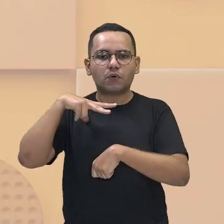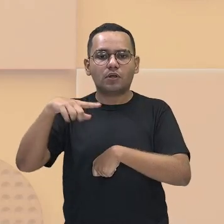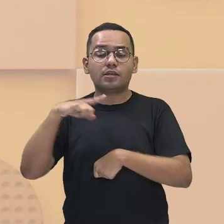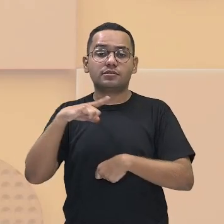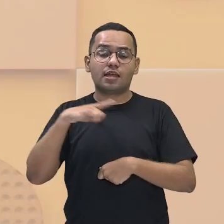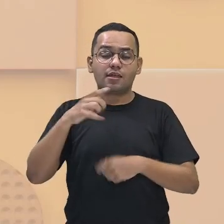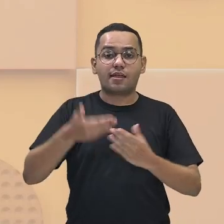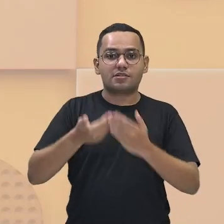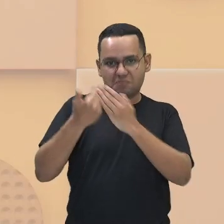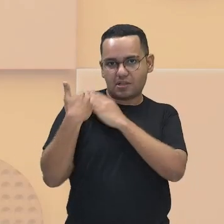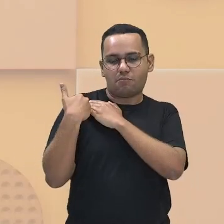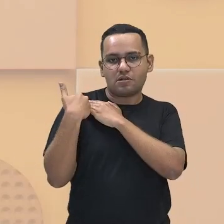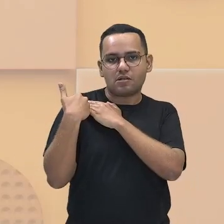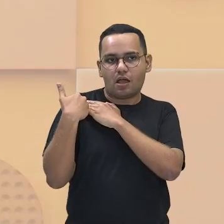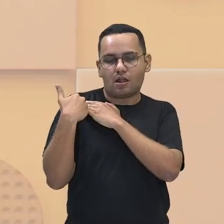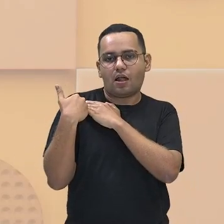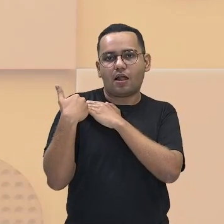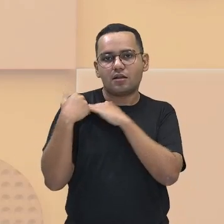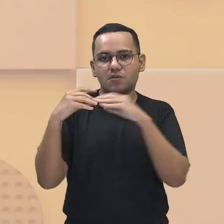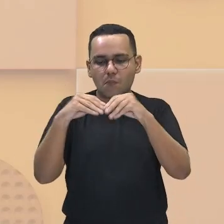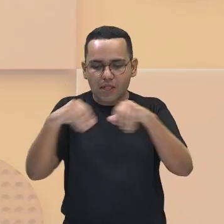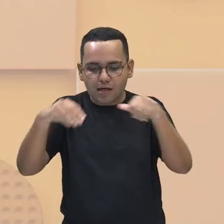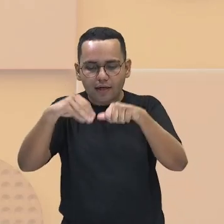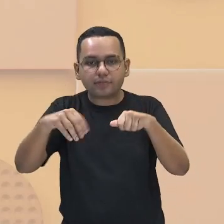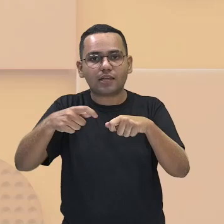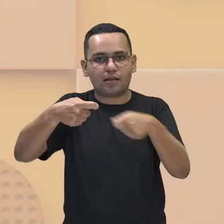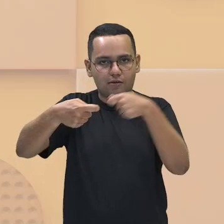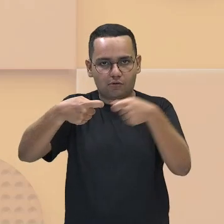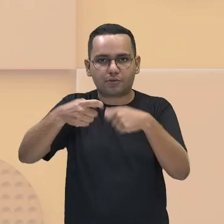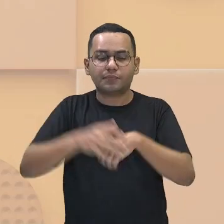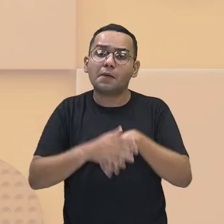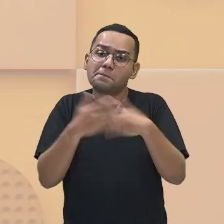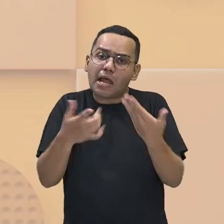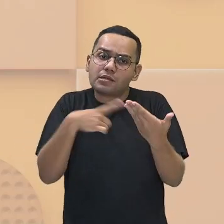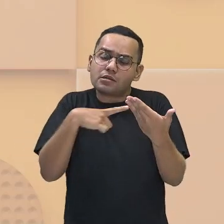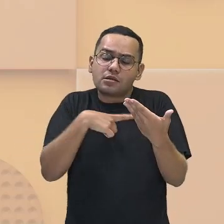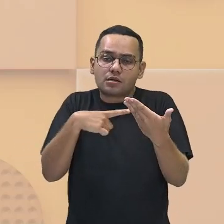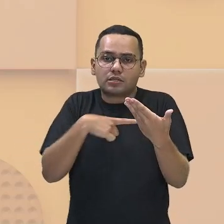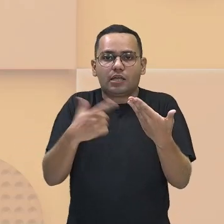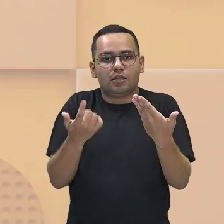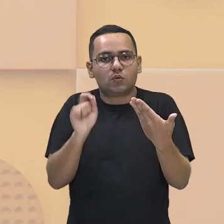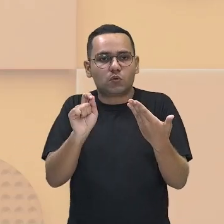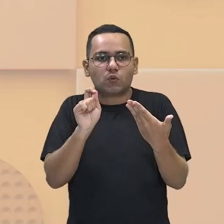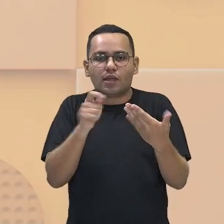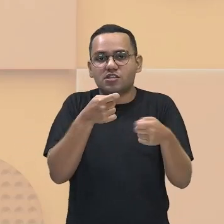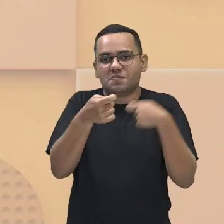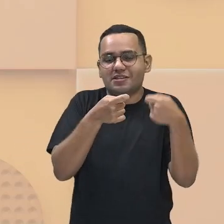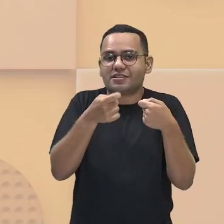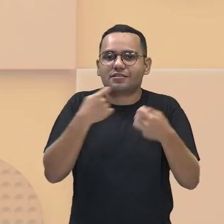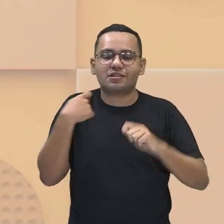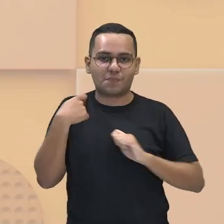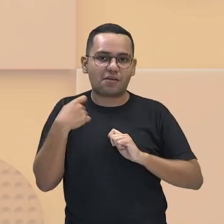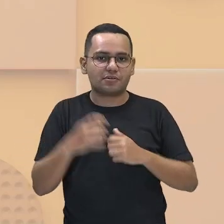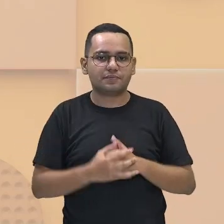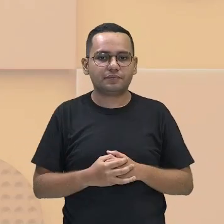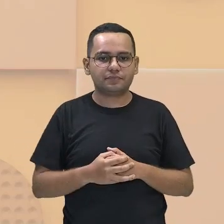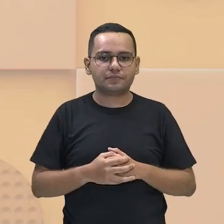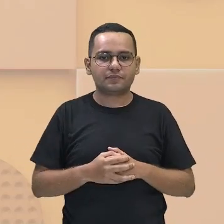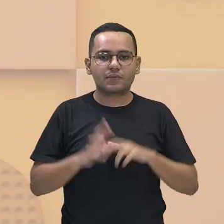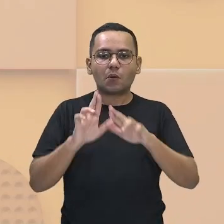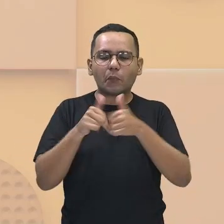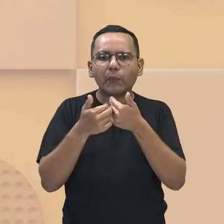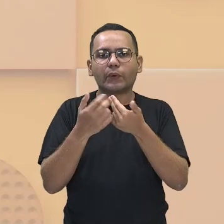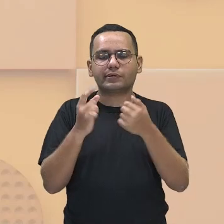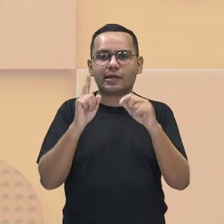responsabilidade sobre o seu território, mesmo estando sob administração ali espanhola. E um dos desafios que